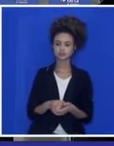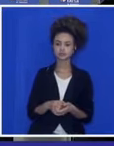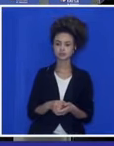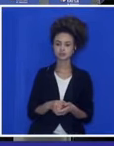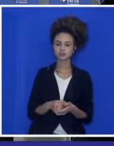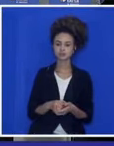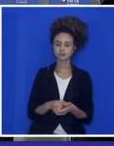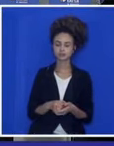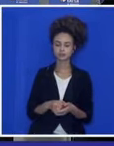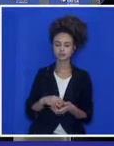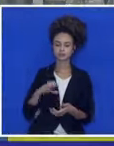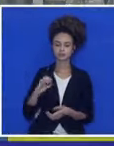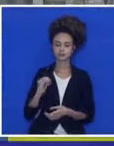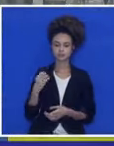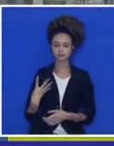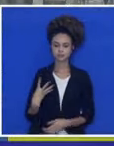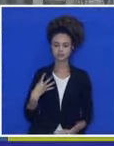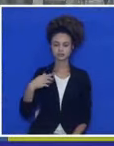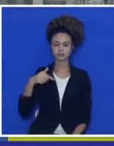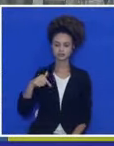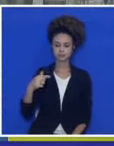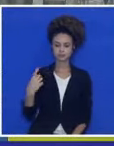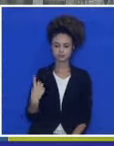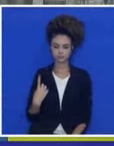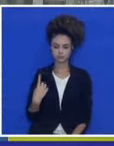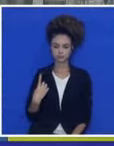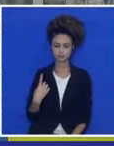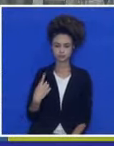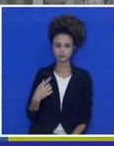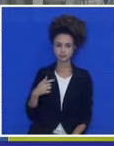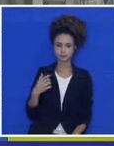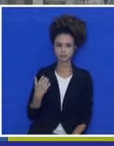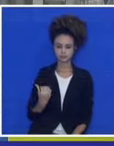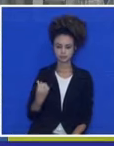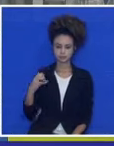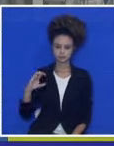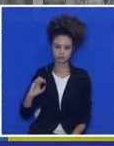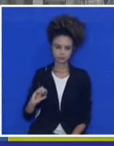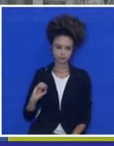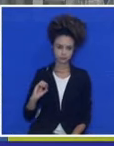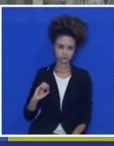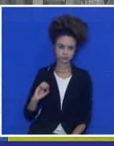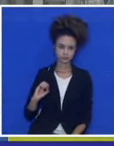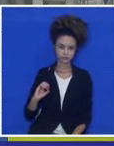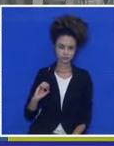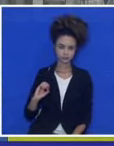foram 04, 71, 60,